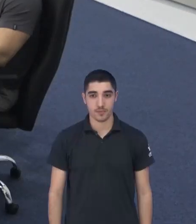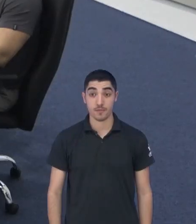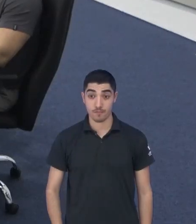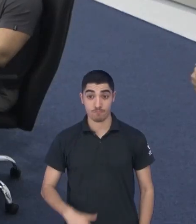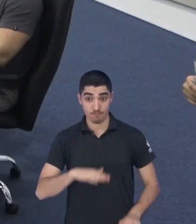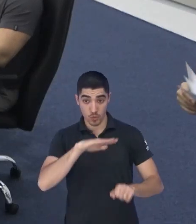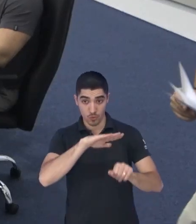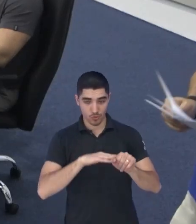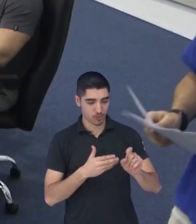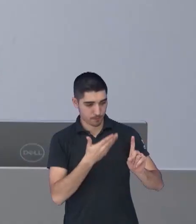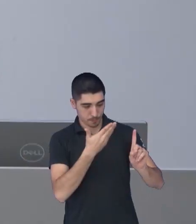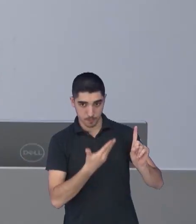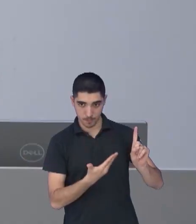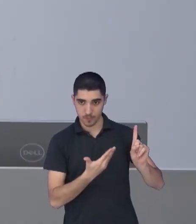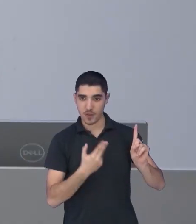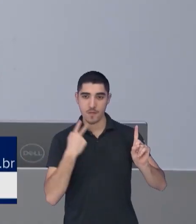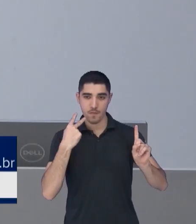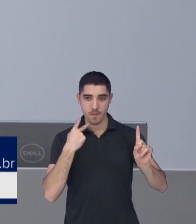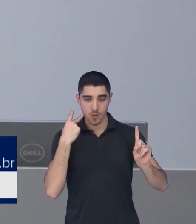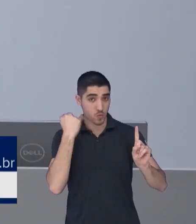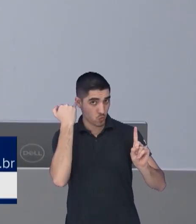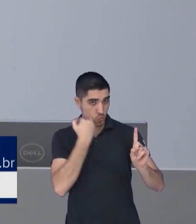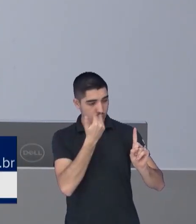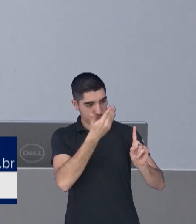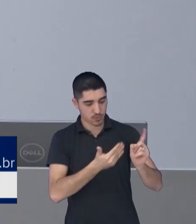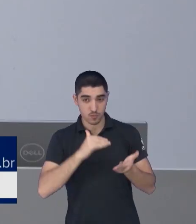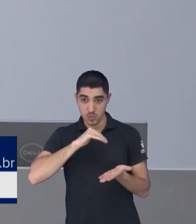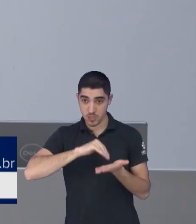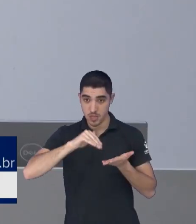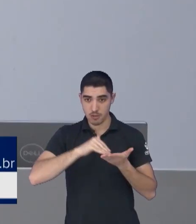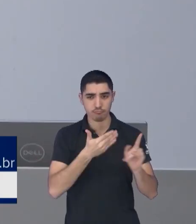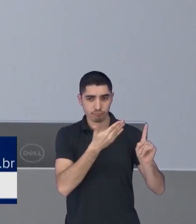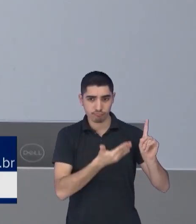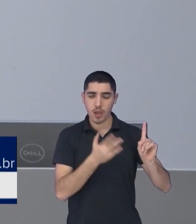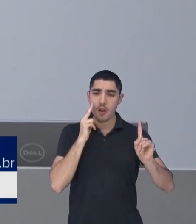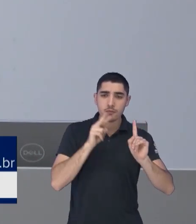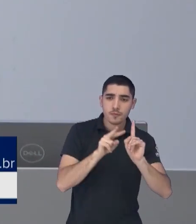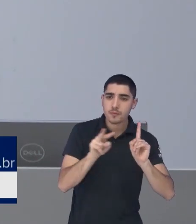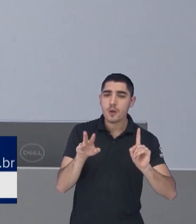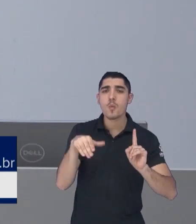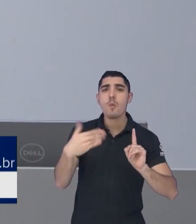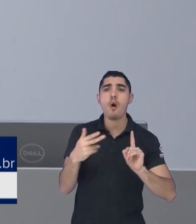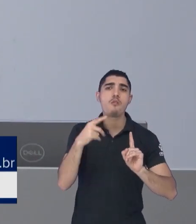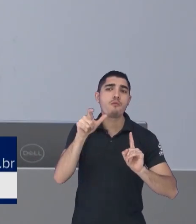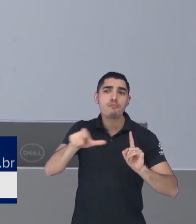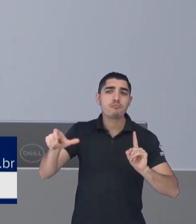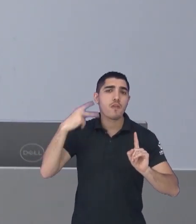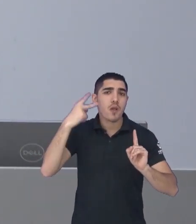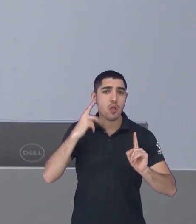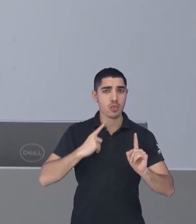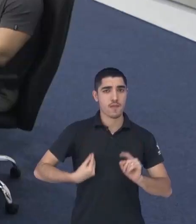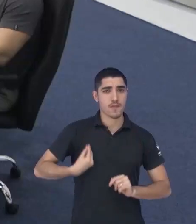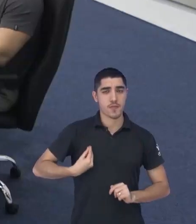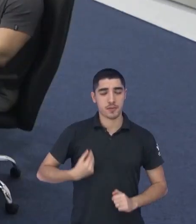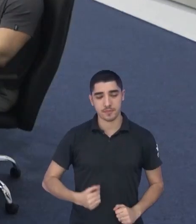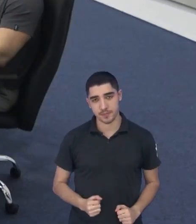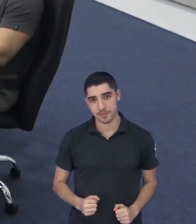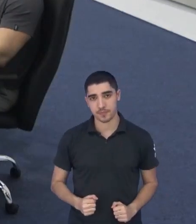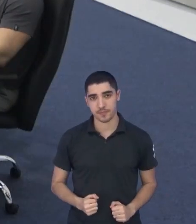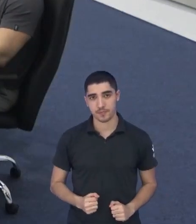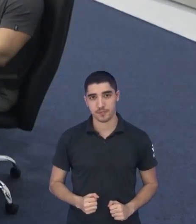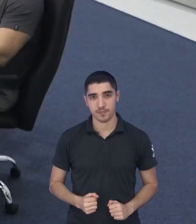Convoco o senhor secretário, vereador José Luiz Nunes, para fazer verificação de presença.